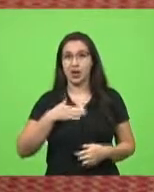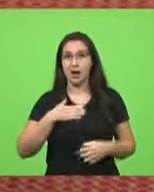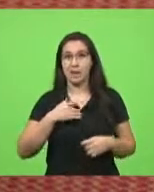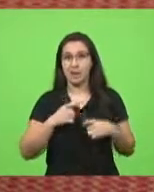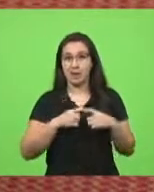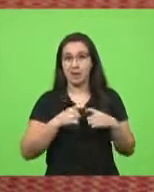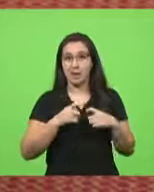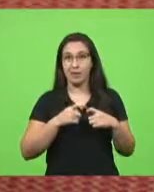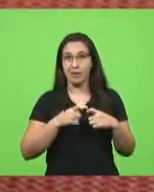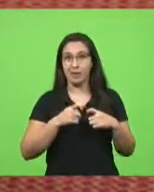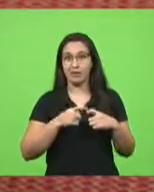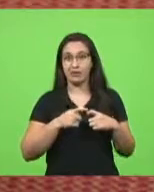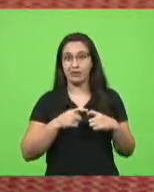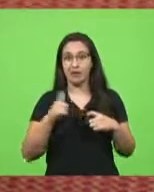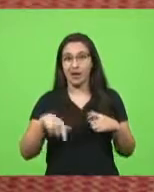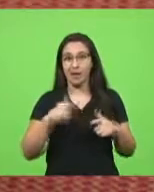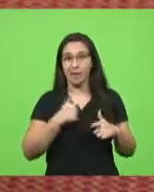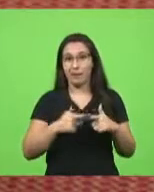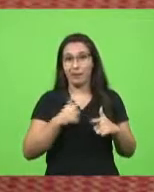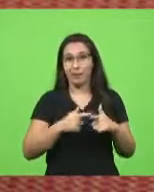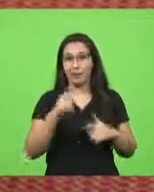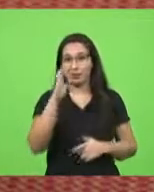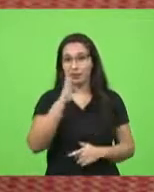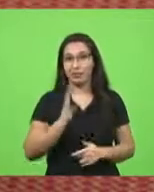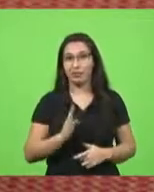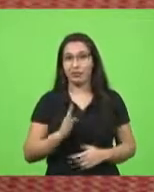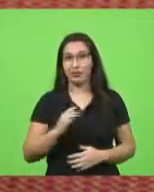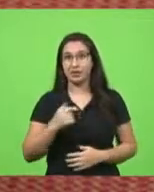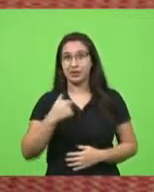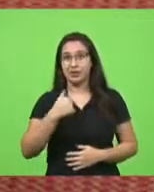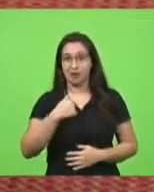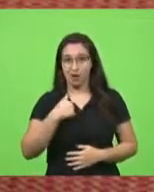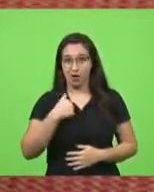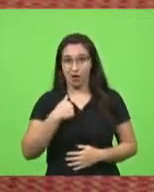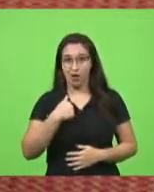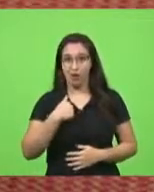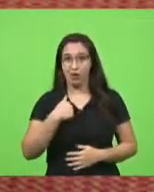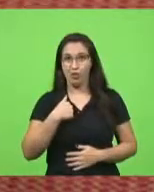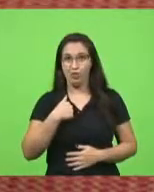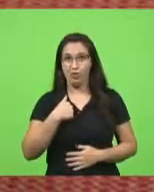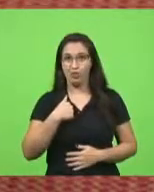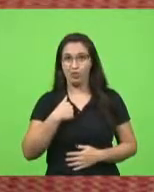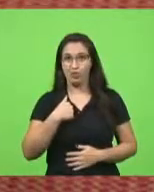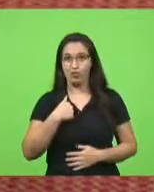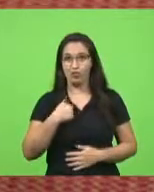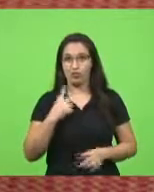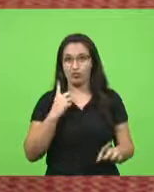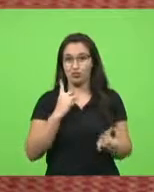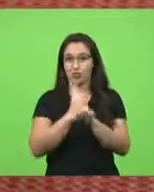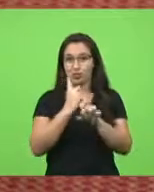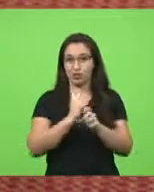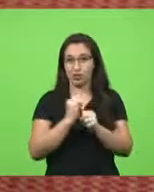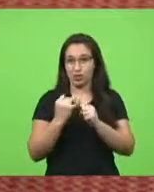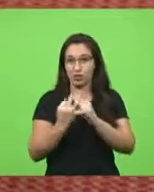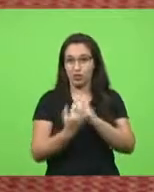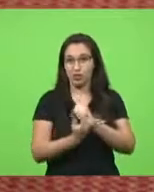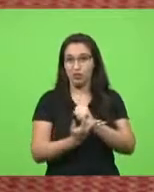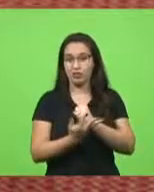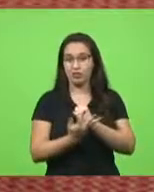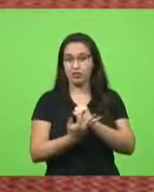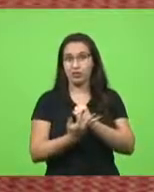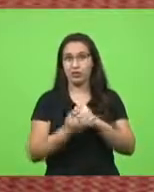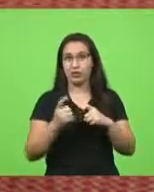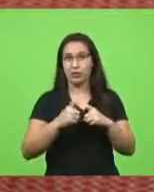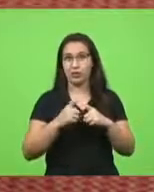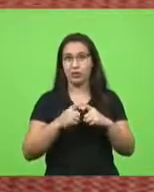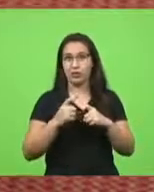curado. Esse é o problema do Brasil? Não. Fui diagnosticado com Covid. E o seu médico receitou? E o médico